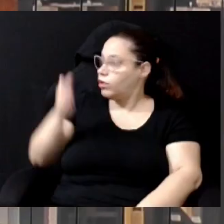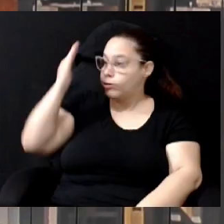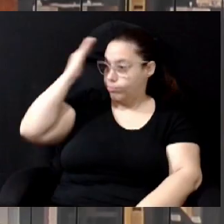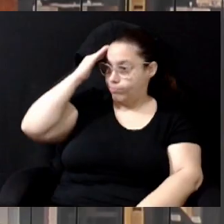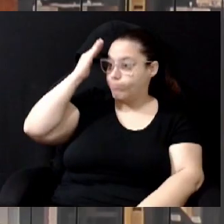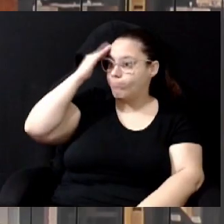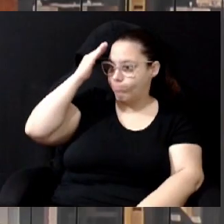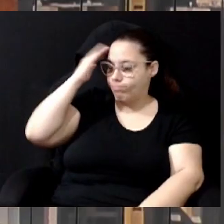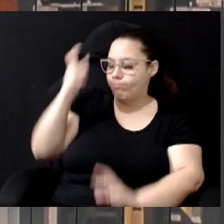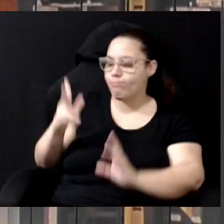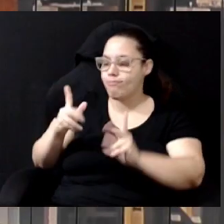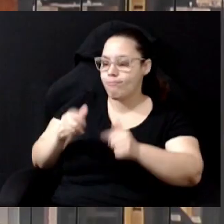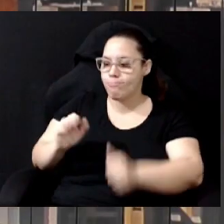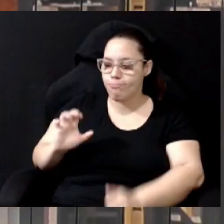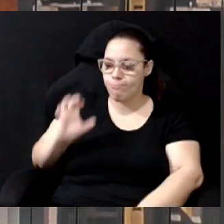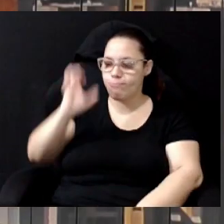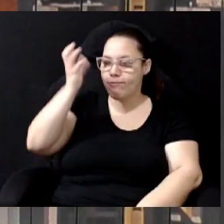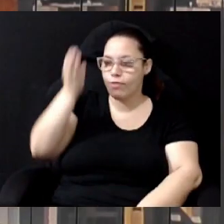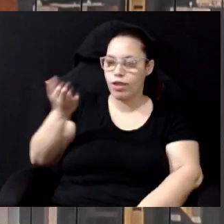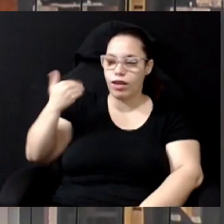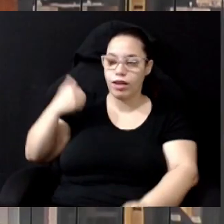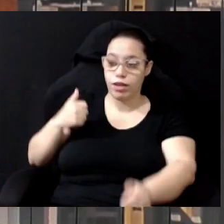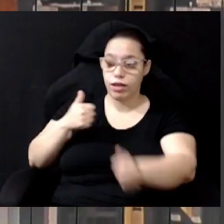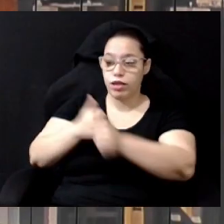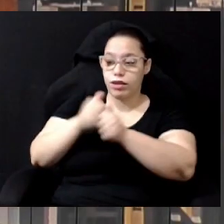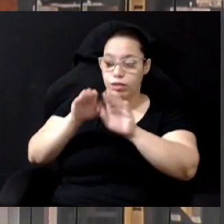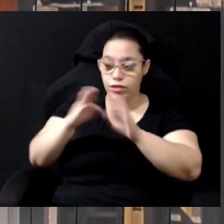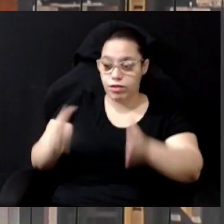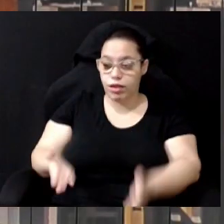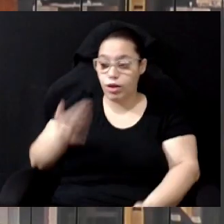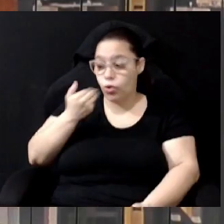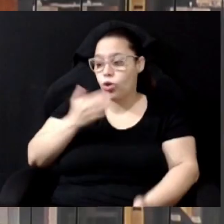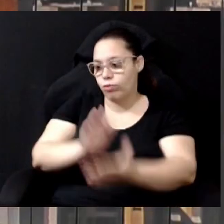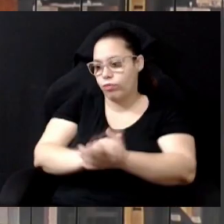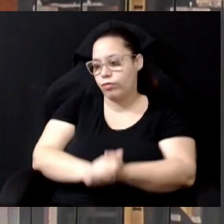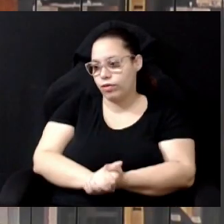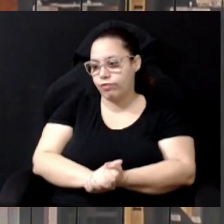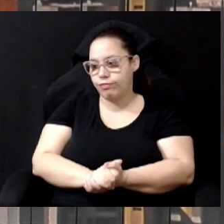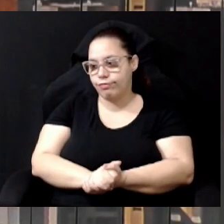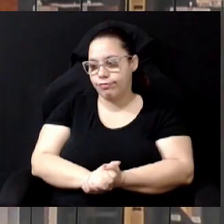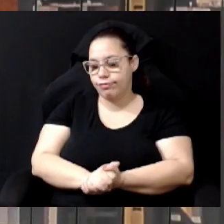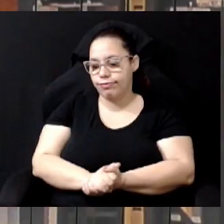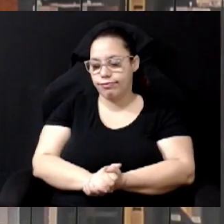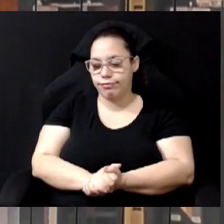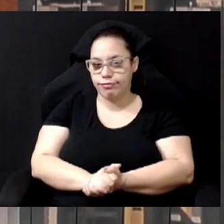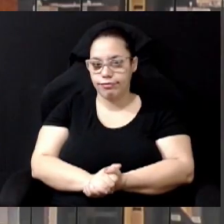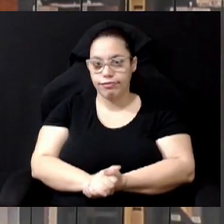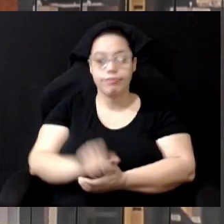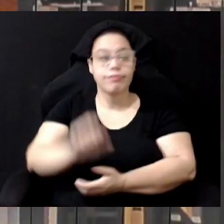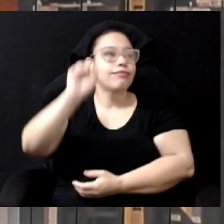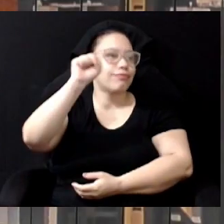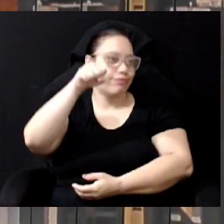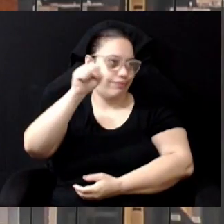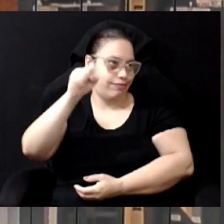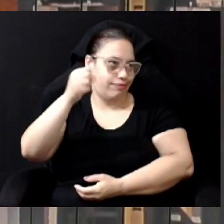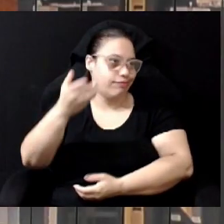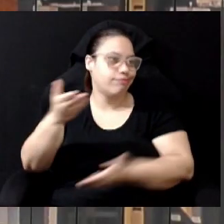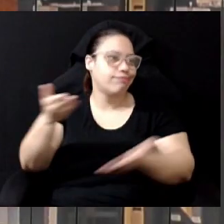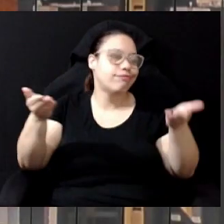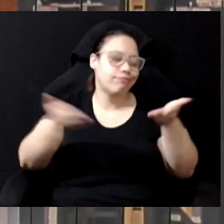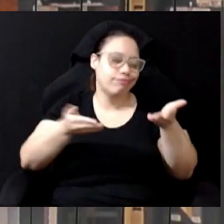essa consciência de tudo que acontece Sim, antes de chegar à mesa, aquilo que ele consome, né?